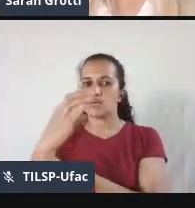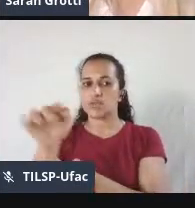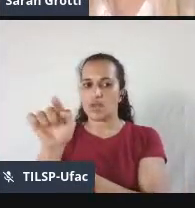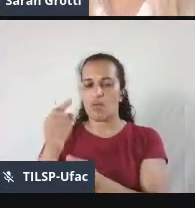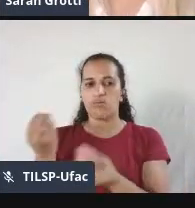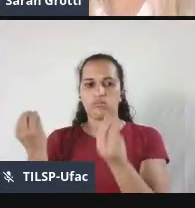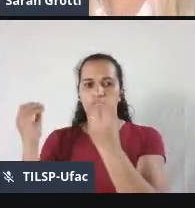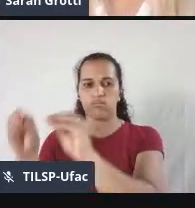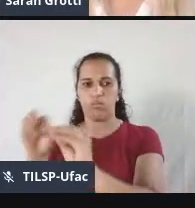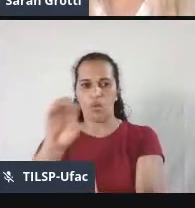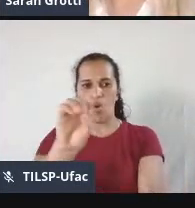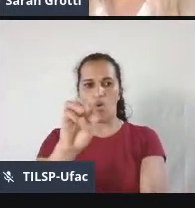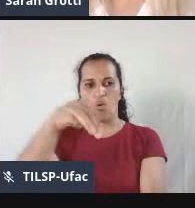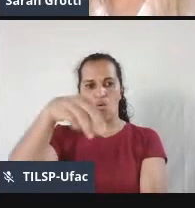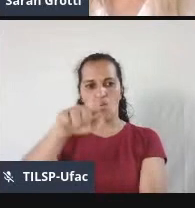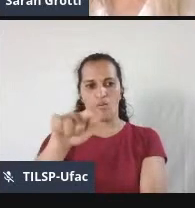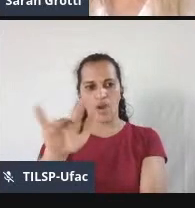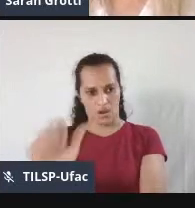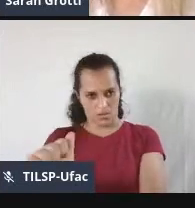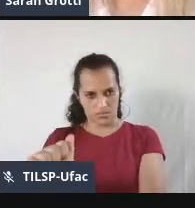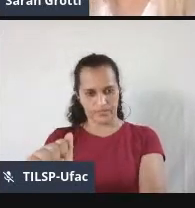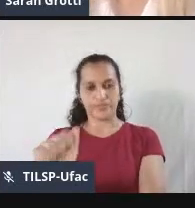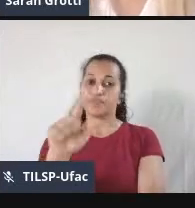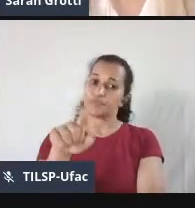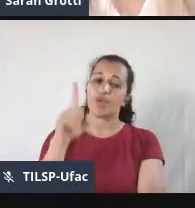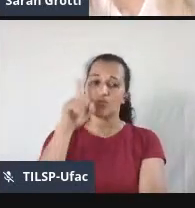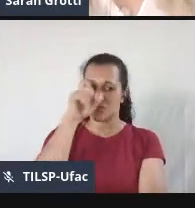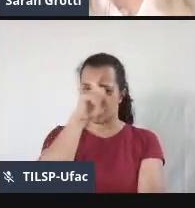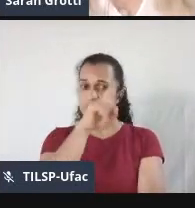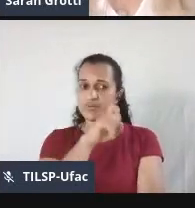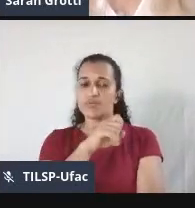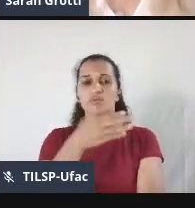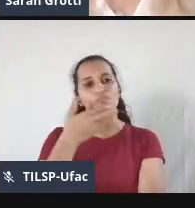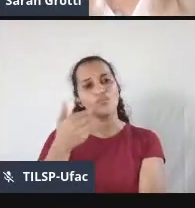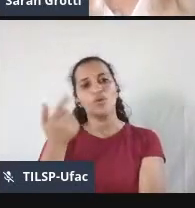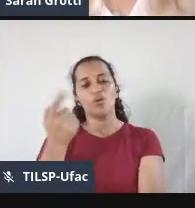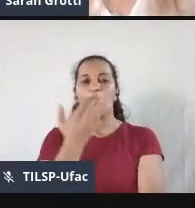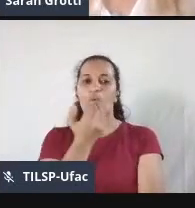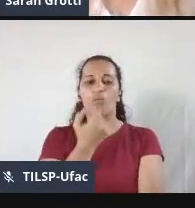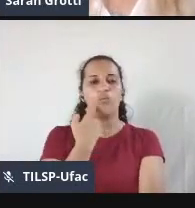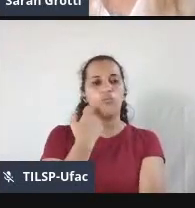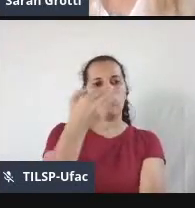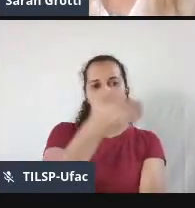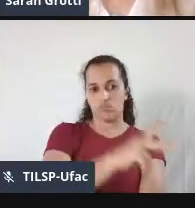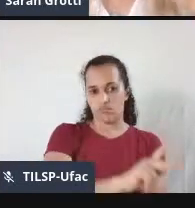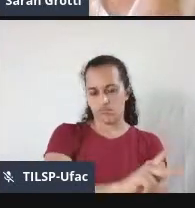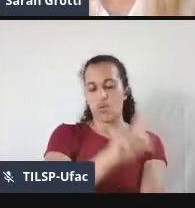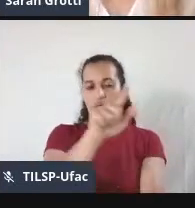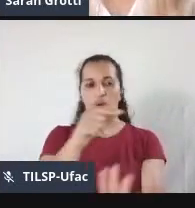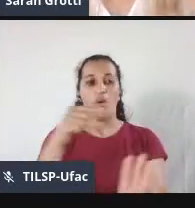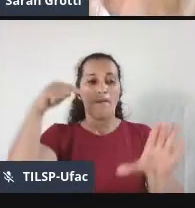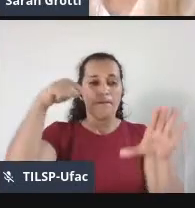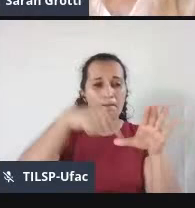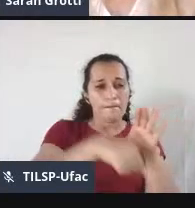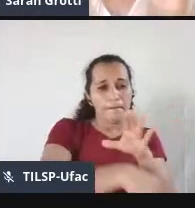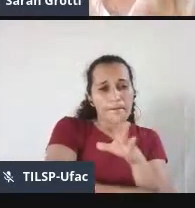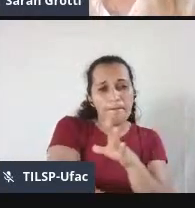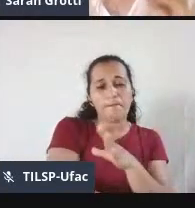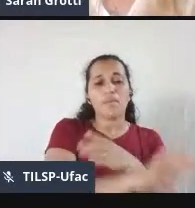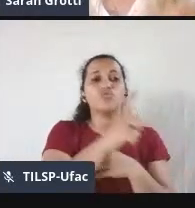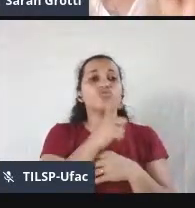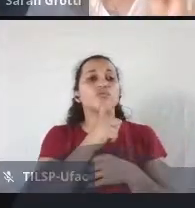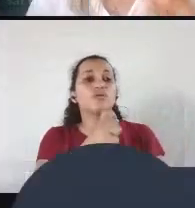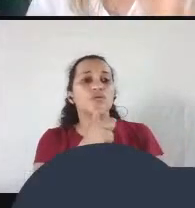ômega, mas é difícil disso acontecer. Então, peixes de águas profundas e